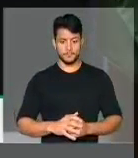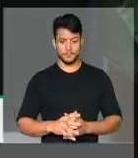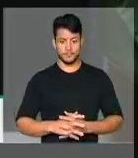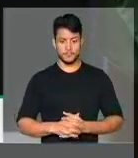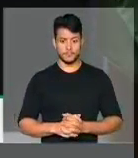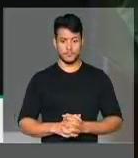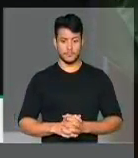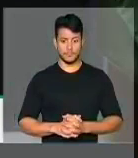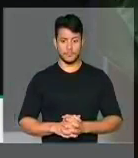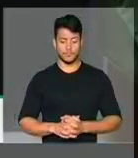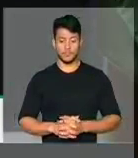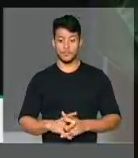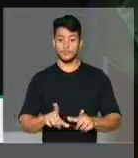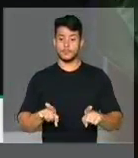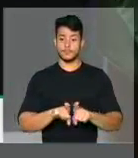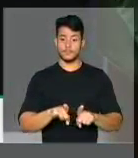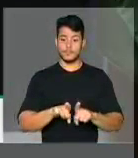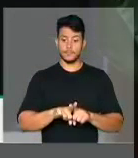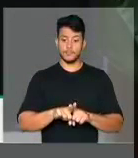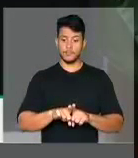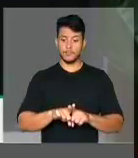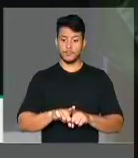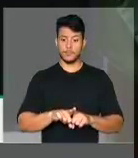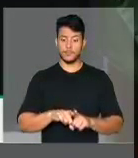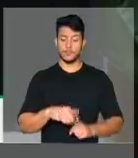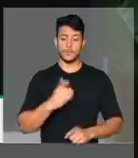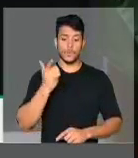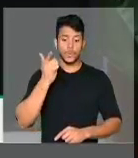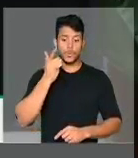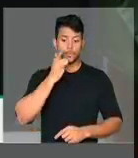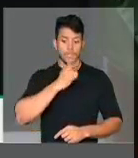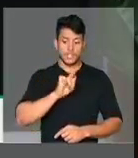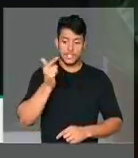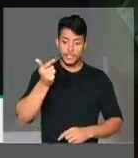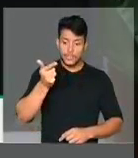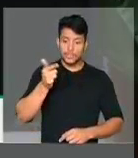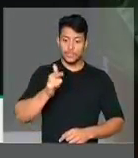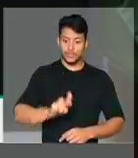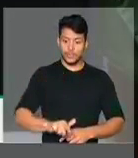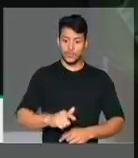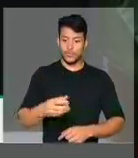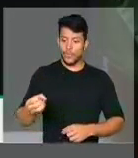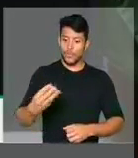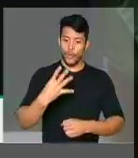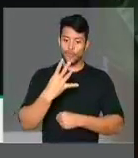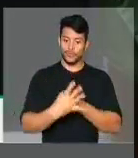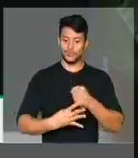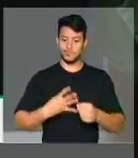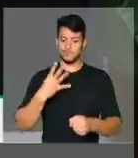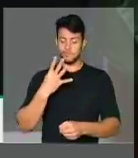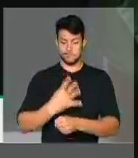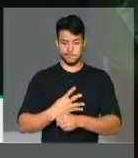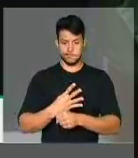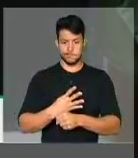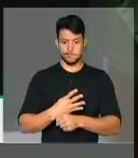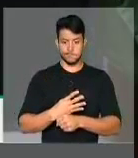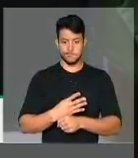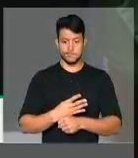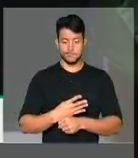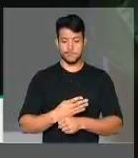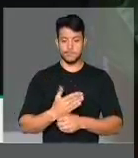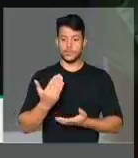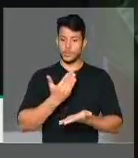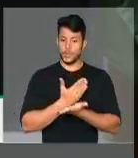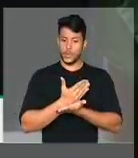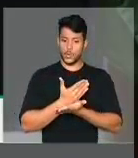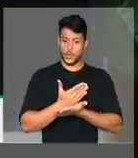daqui, também me deram, graças a Deus, esse novo mandato. Se Deus quiser, a partir de